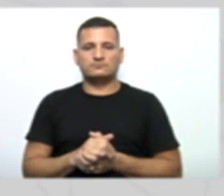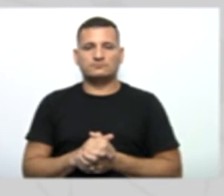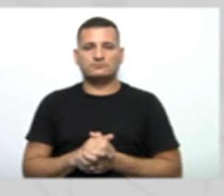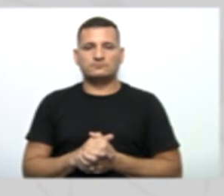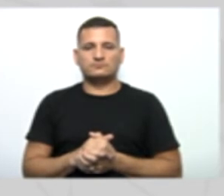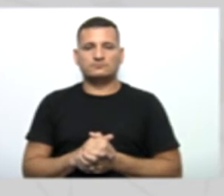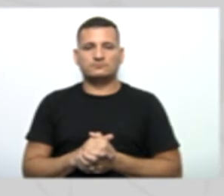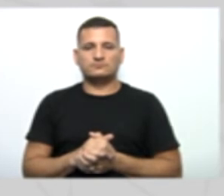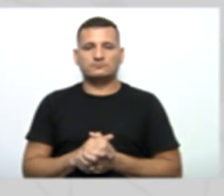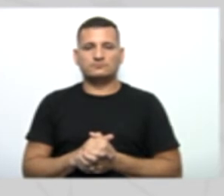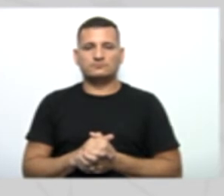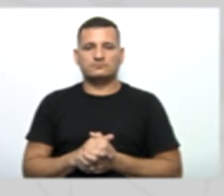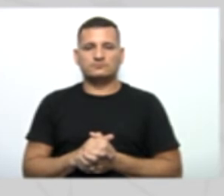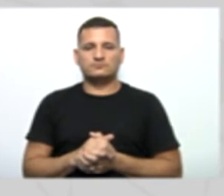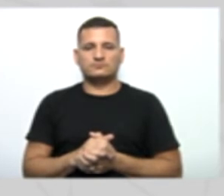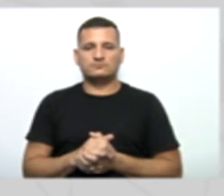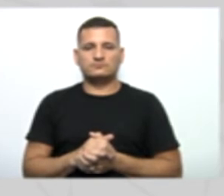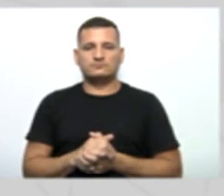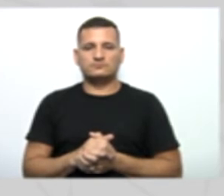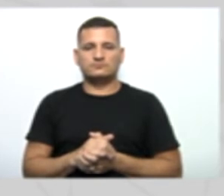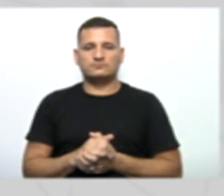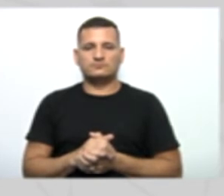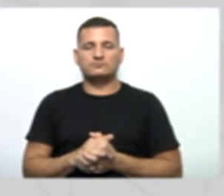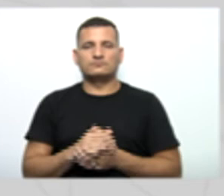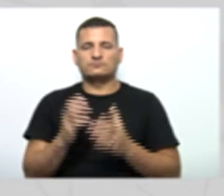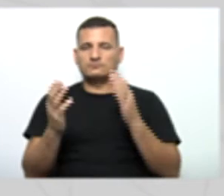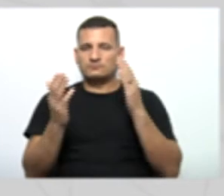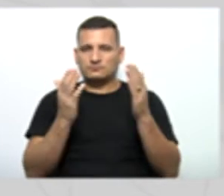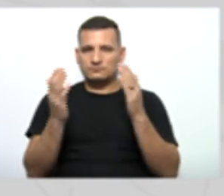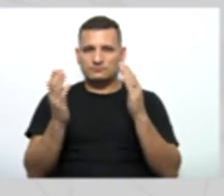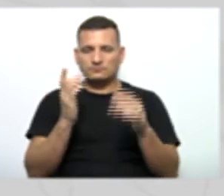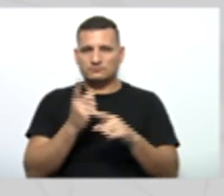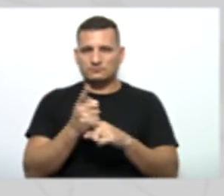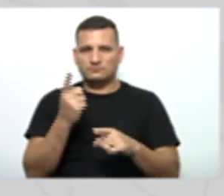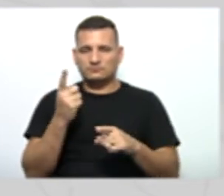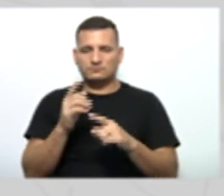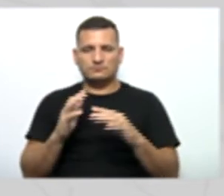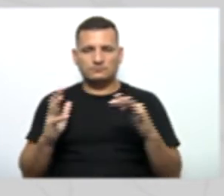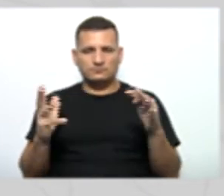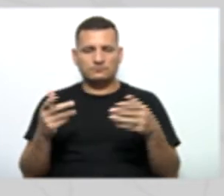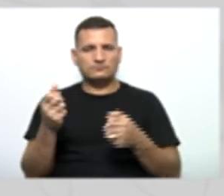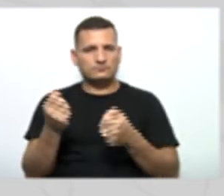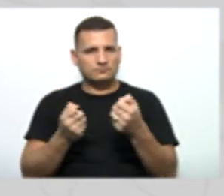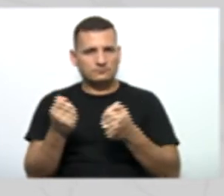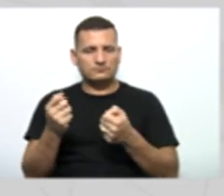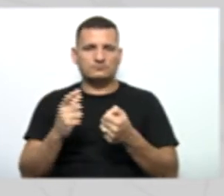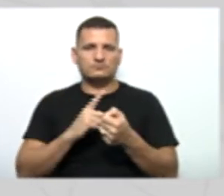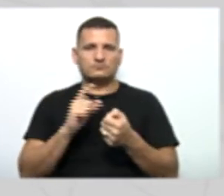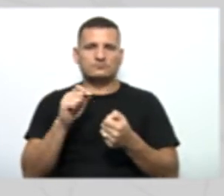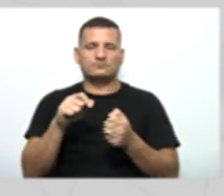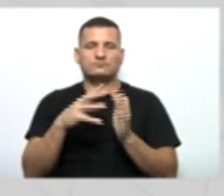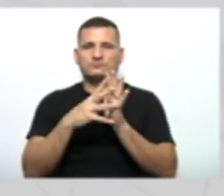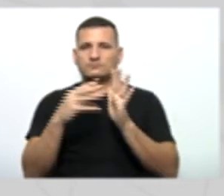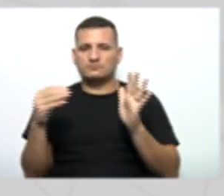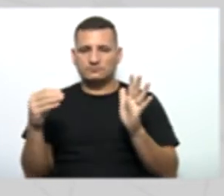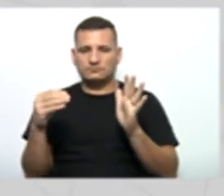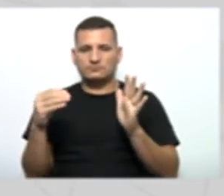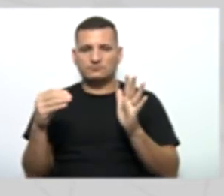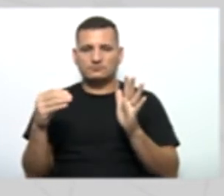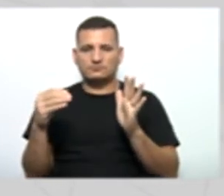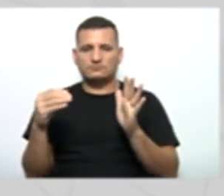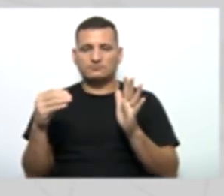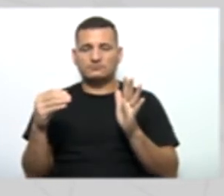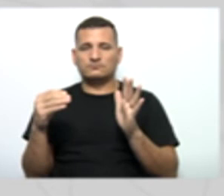Vamos lá, continuando, o analista identificou que todo carro pertence a um modelo. E